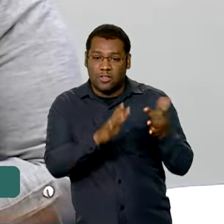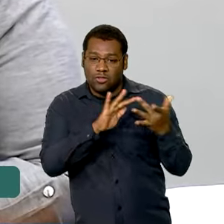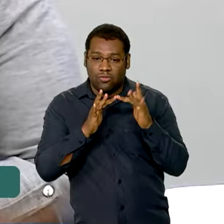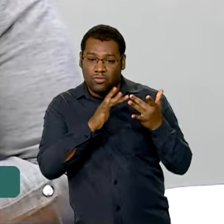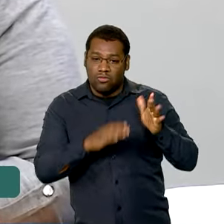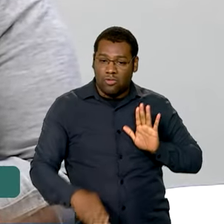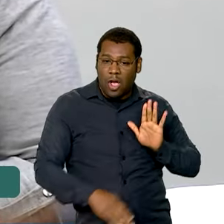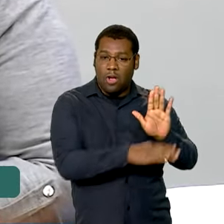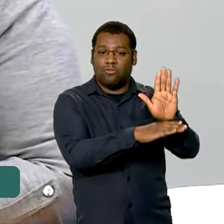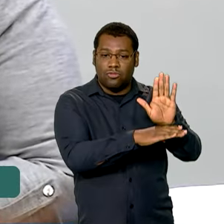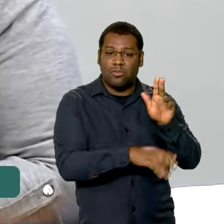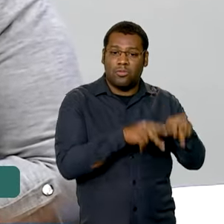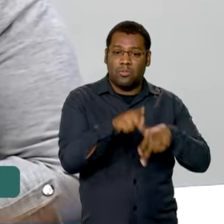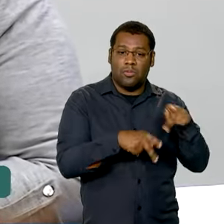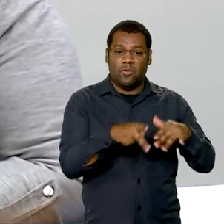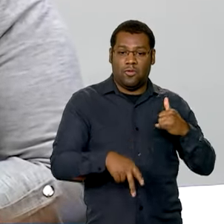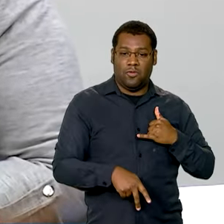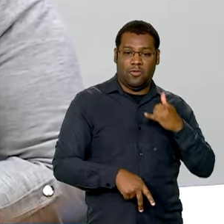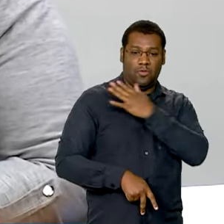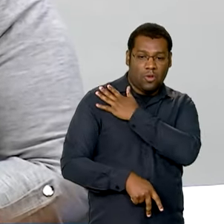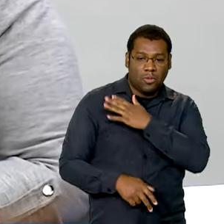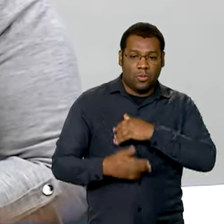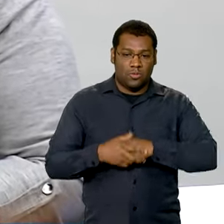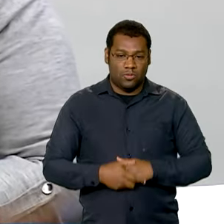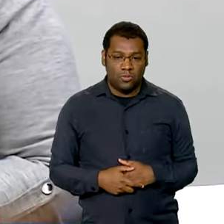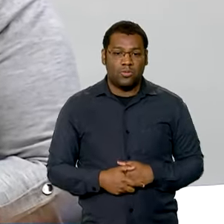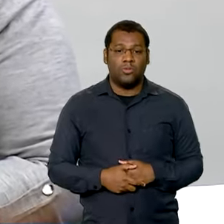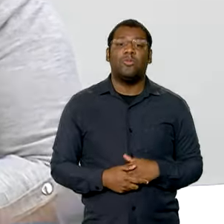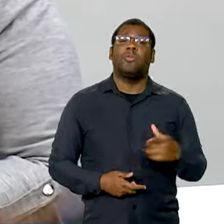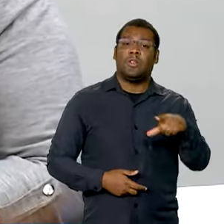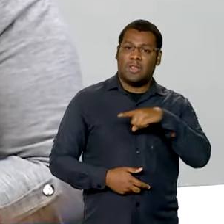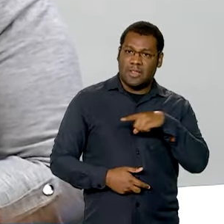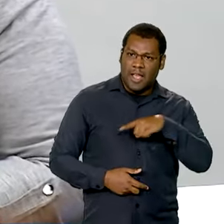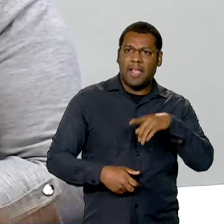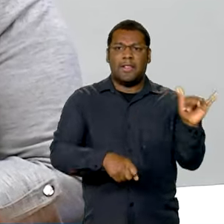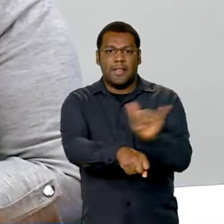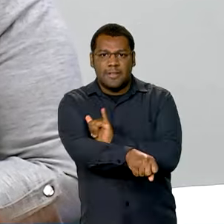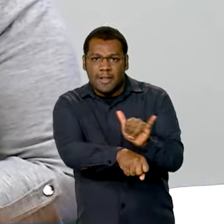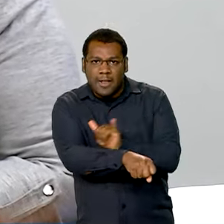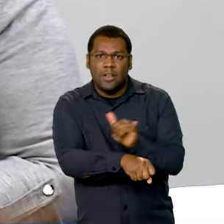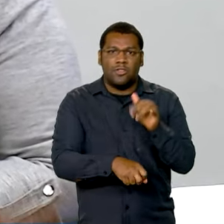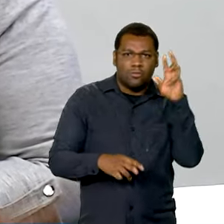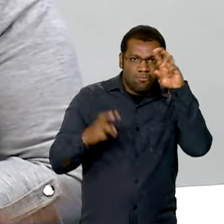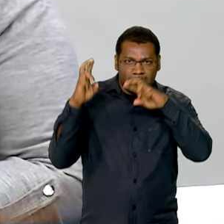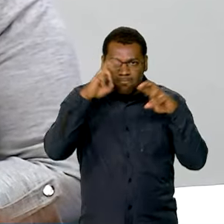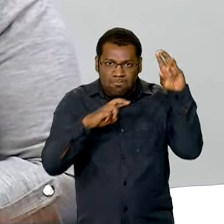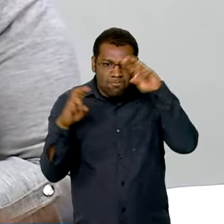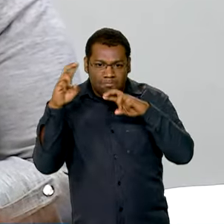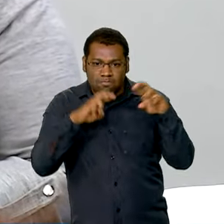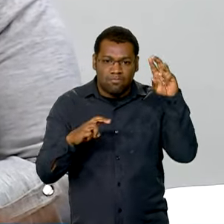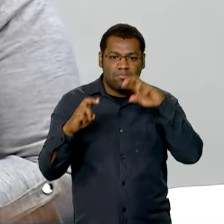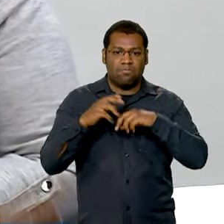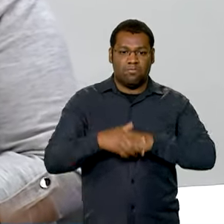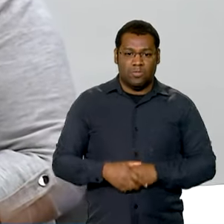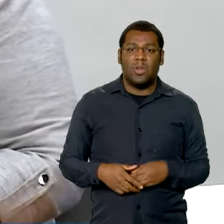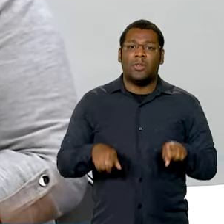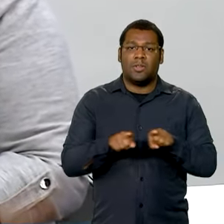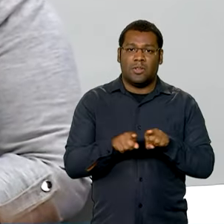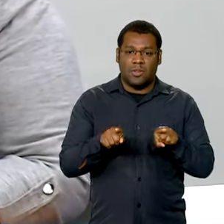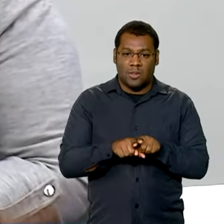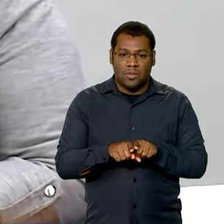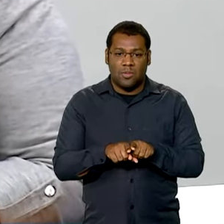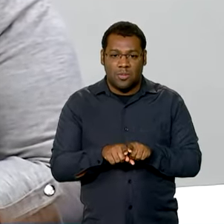nós temos uma ação eh contínua de monitoramento e proteção fiscalização estamos ainda continuando tanto a entrega de kits de